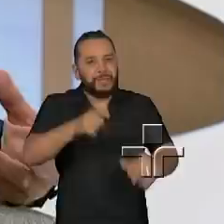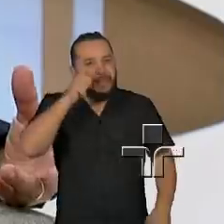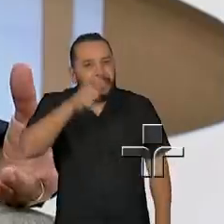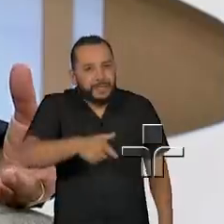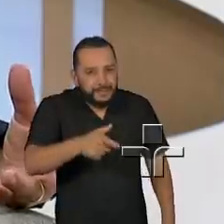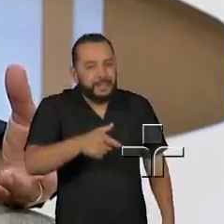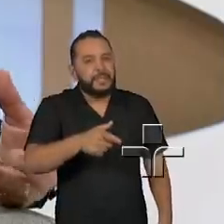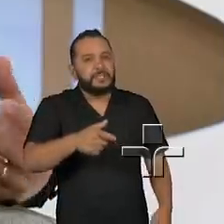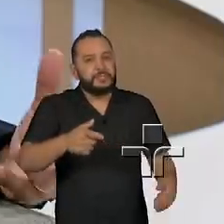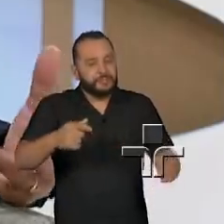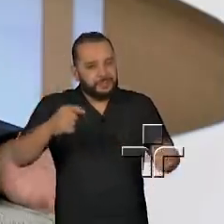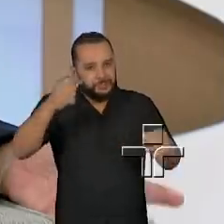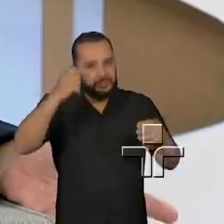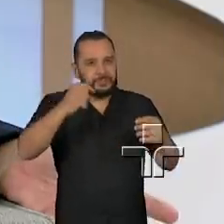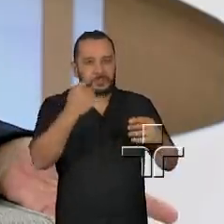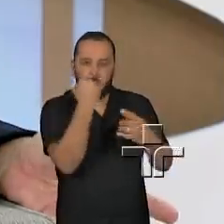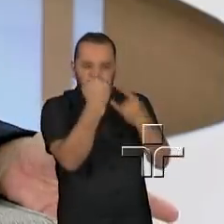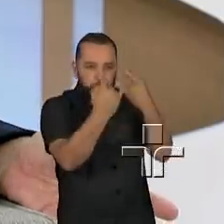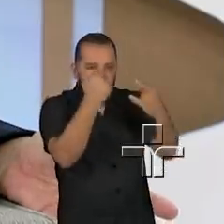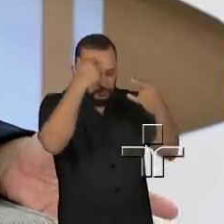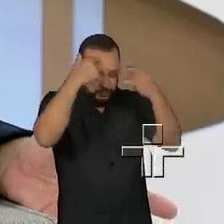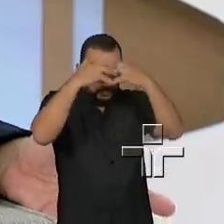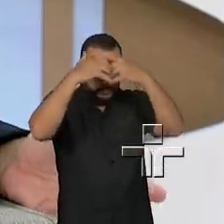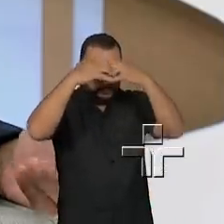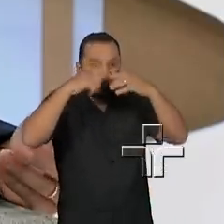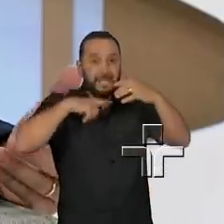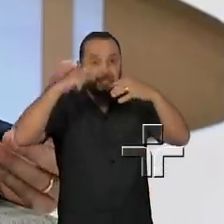produzindo mudanças no cérebro, como, por exemplo, a liberação de dopamina.